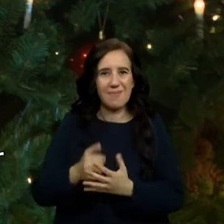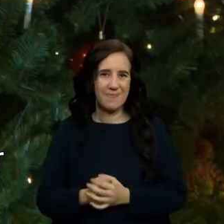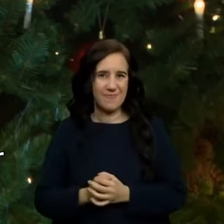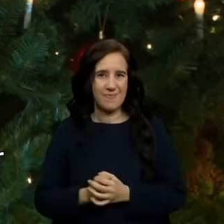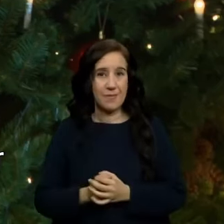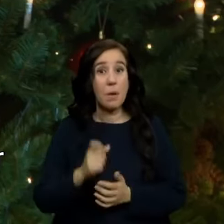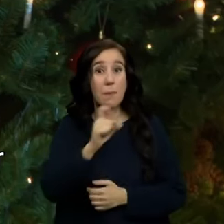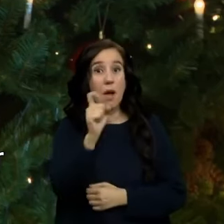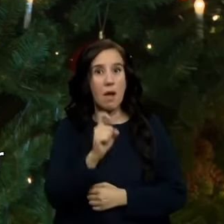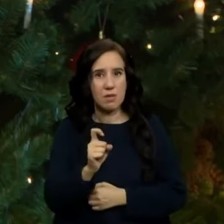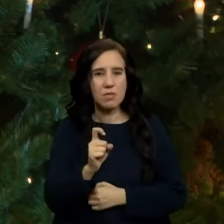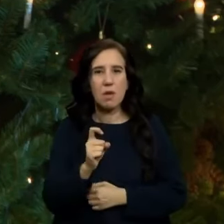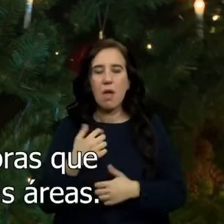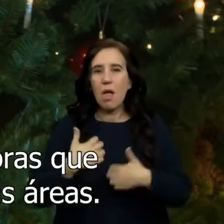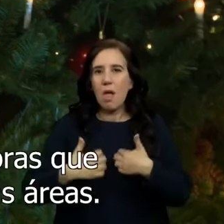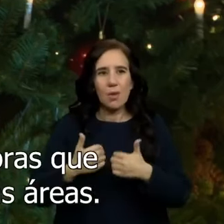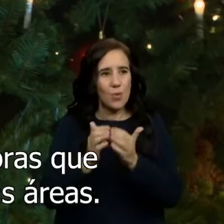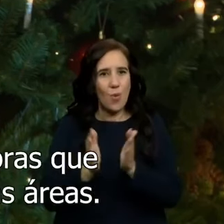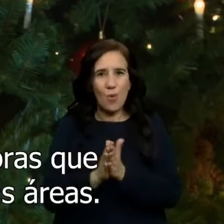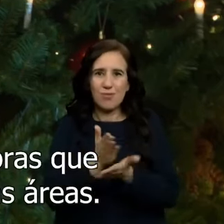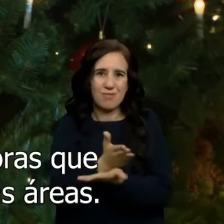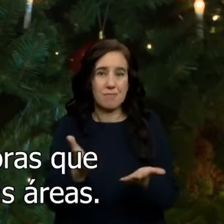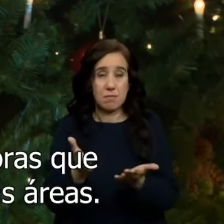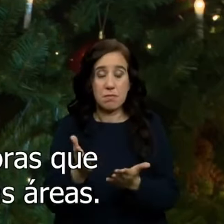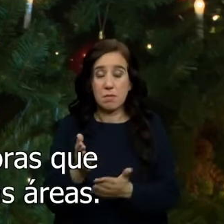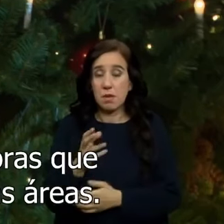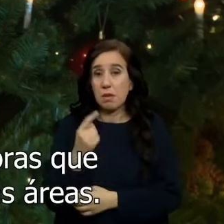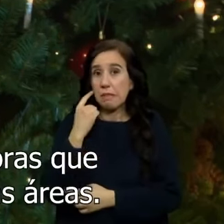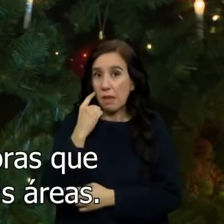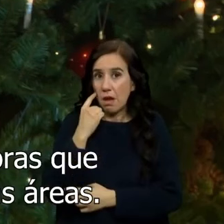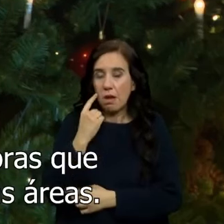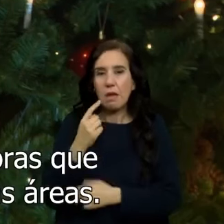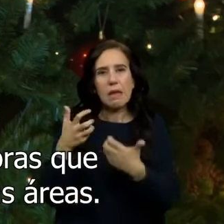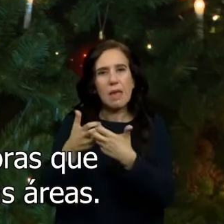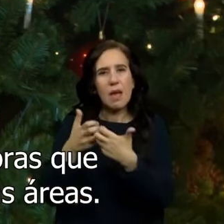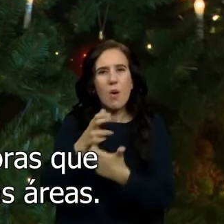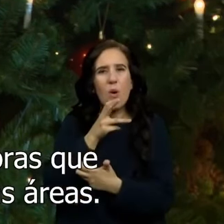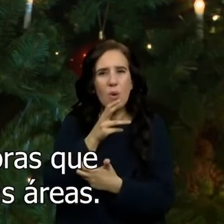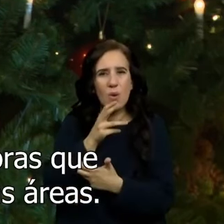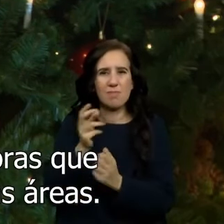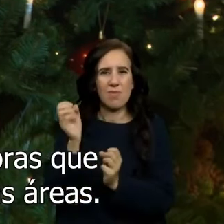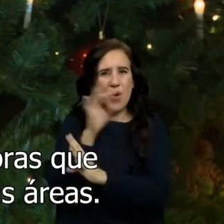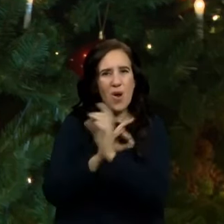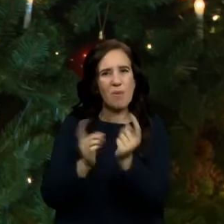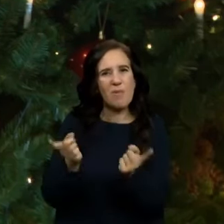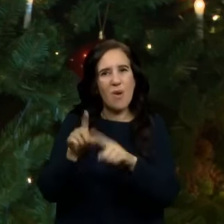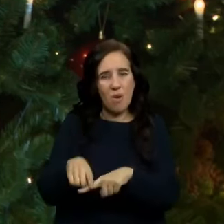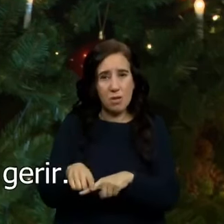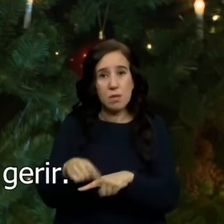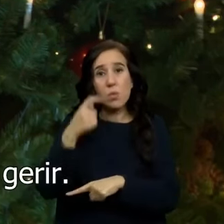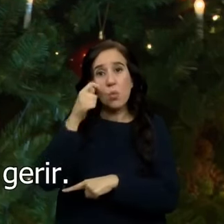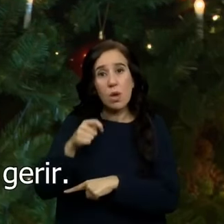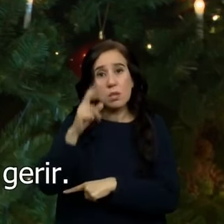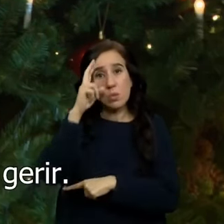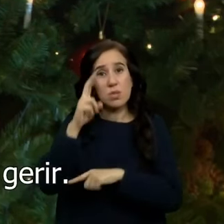de todas aquelas formas profundamente assumidoras que estava a executar nas diversas áreas. O